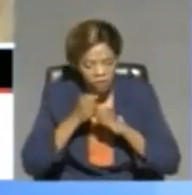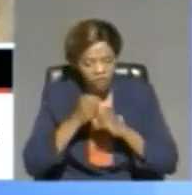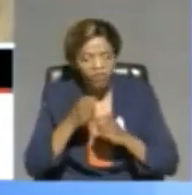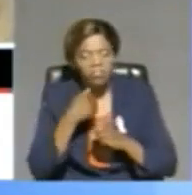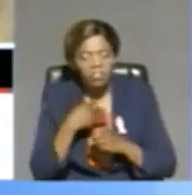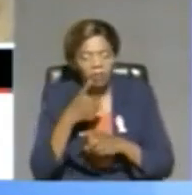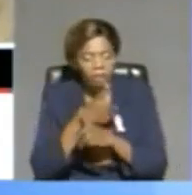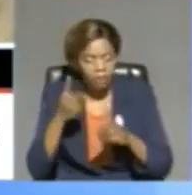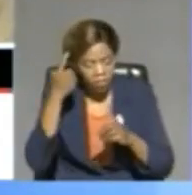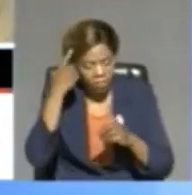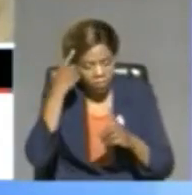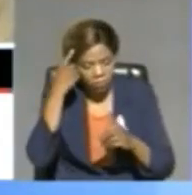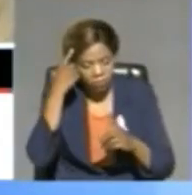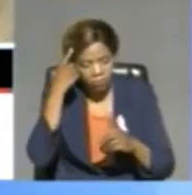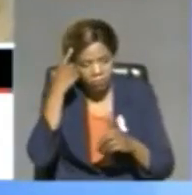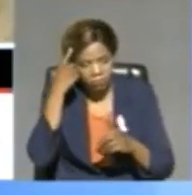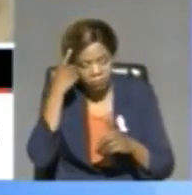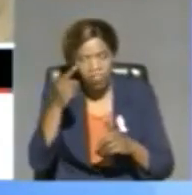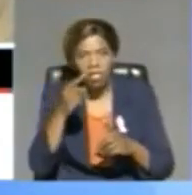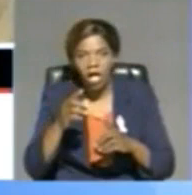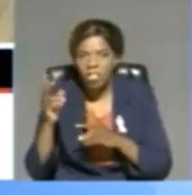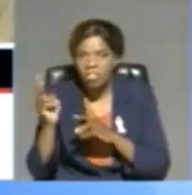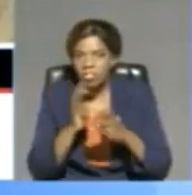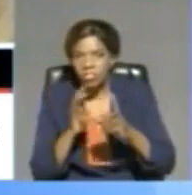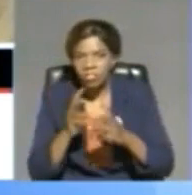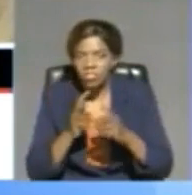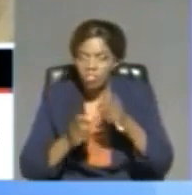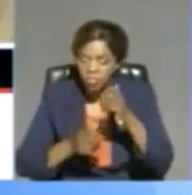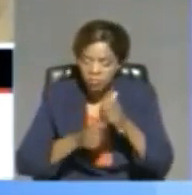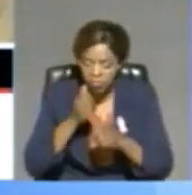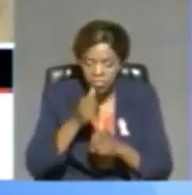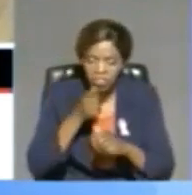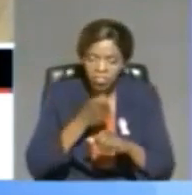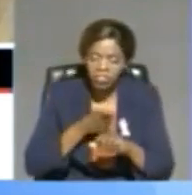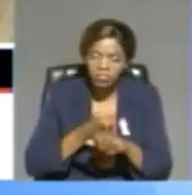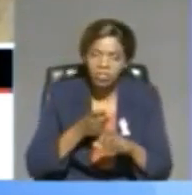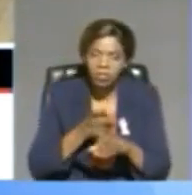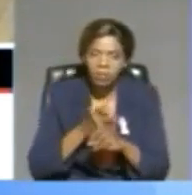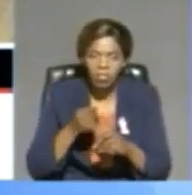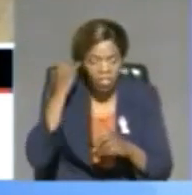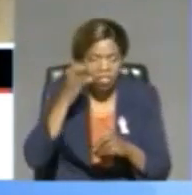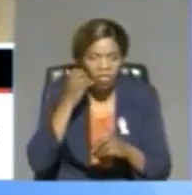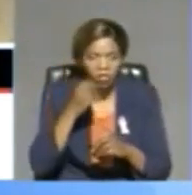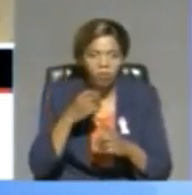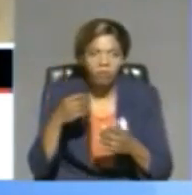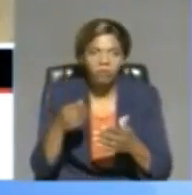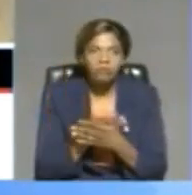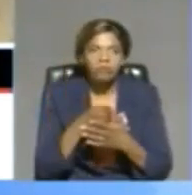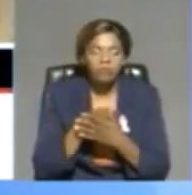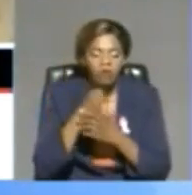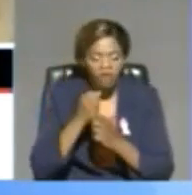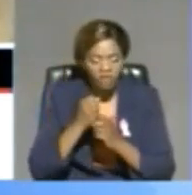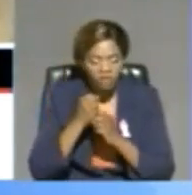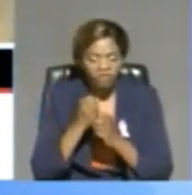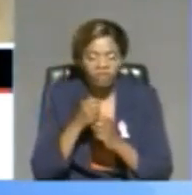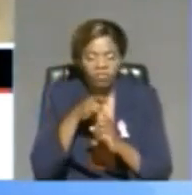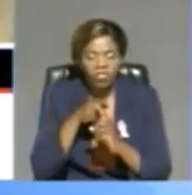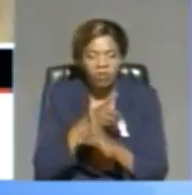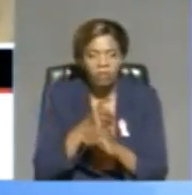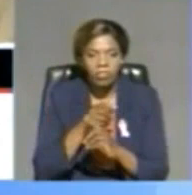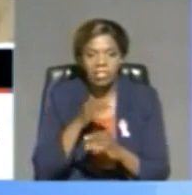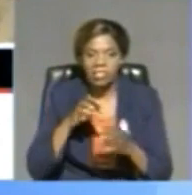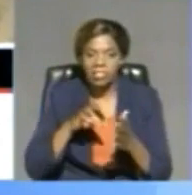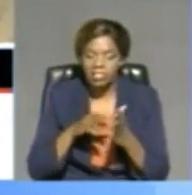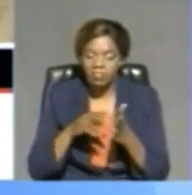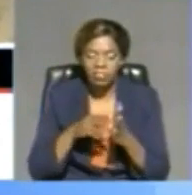para ser uma espécie de novo alicerce do partido, porque se ele fracassar, todo o